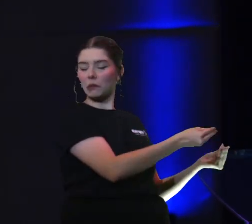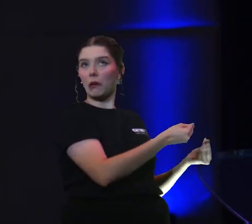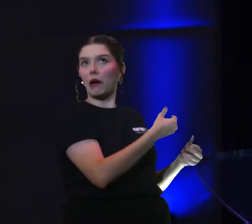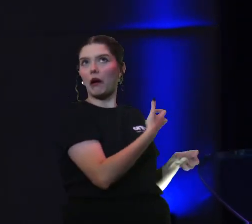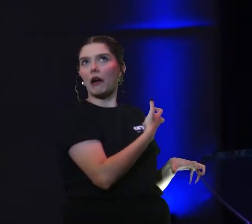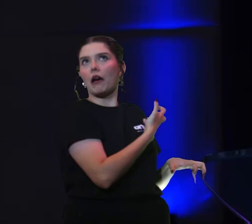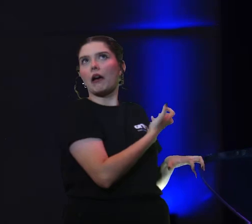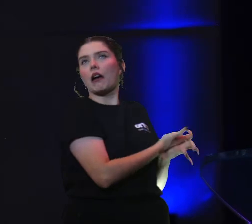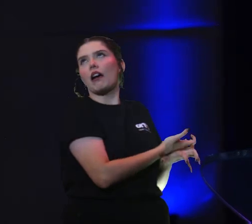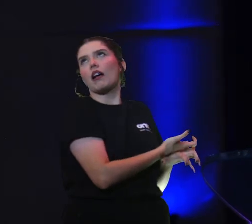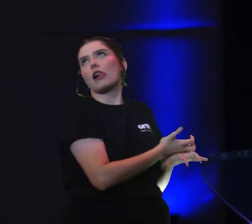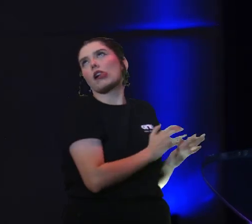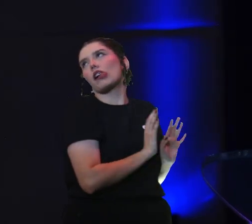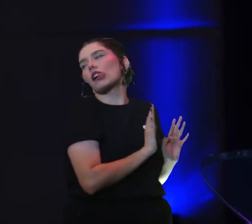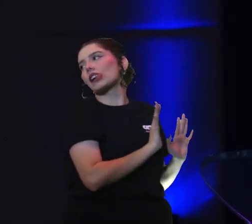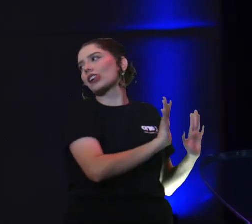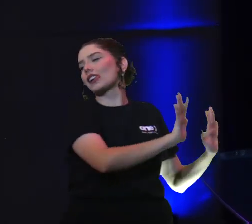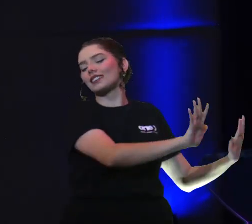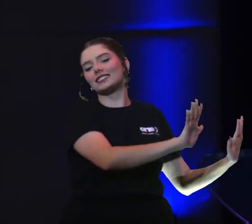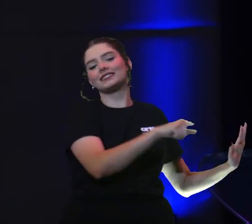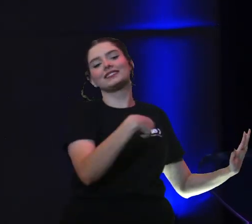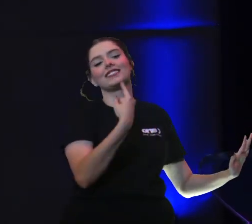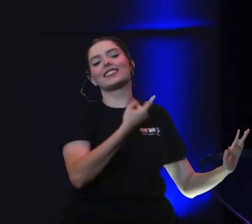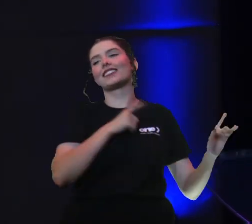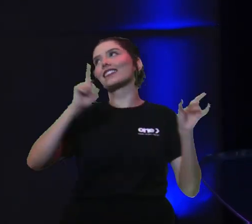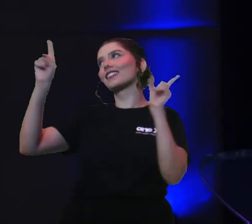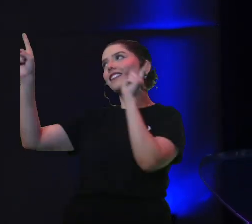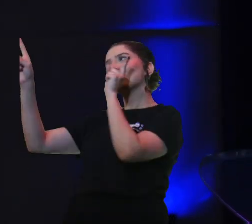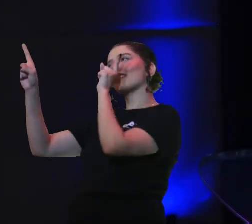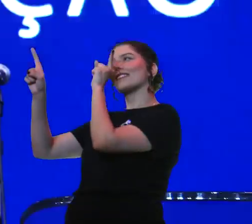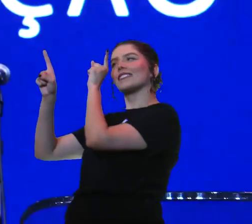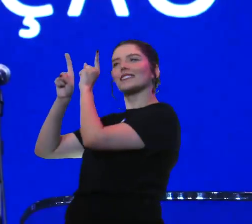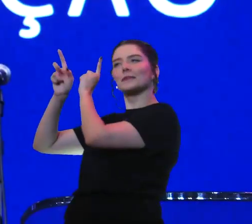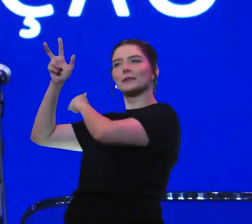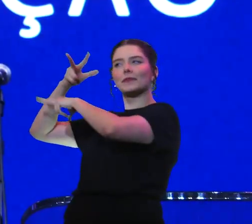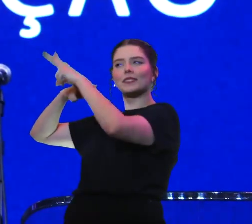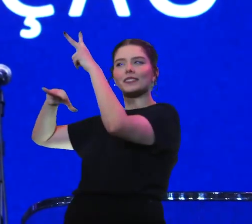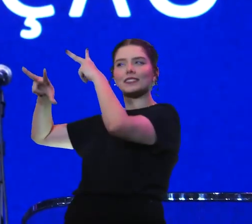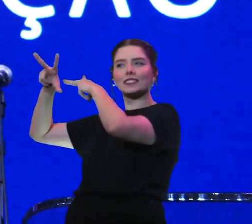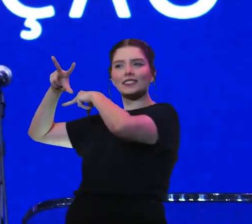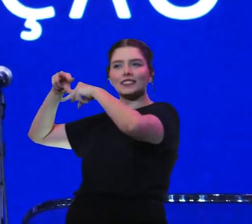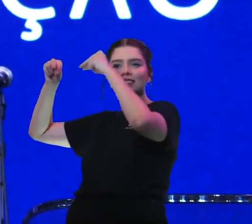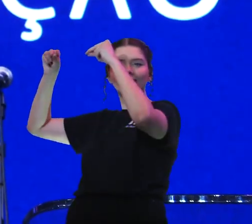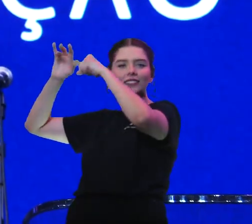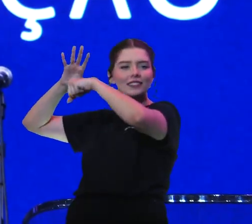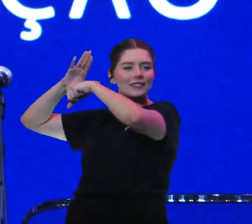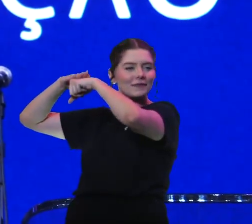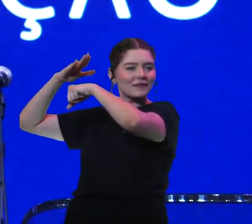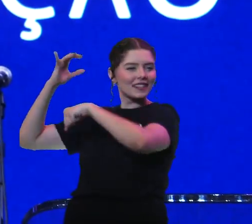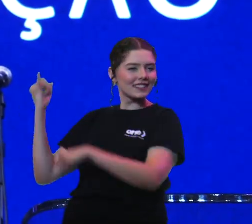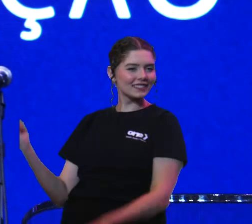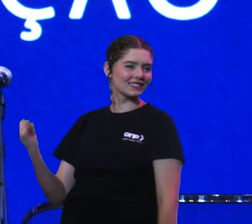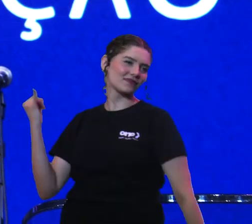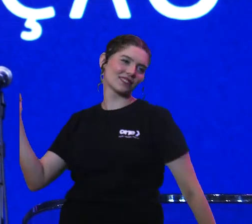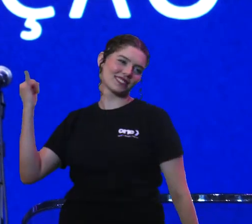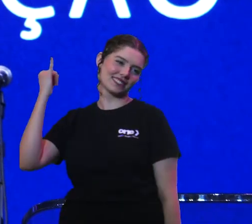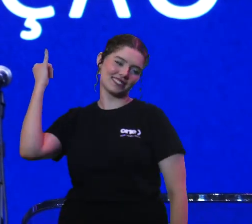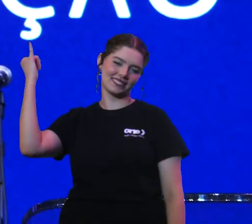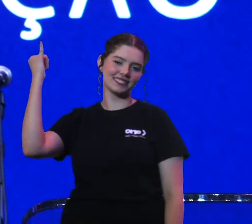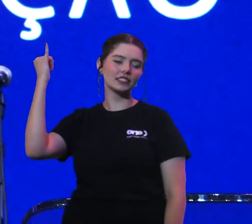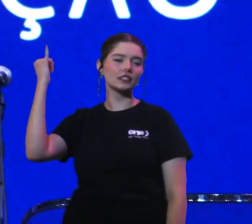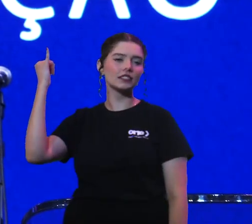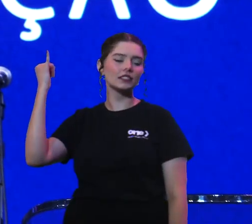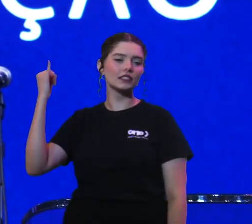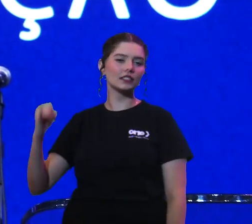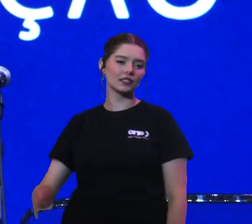porque a gente encontrou um tesouro que está disposto a vender tudo que a gente tem para comprar aquele terreno e manter aquele tesouro com a gente.